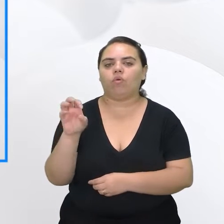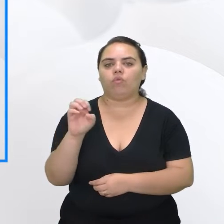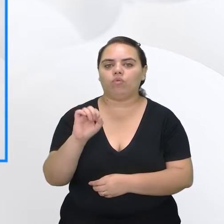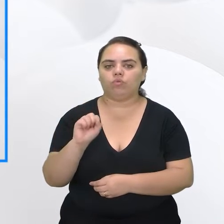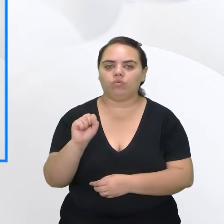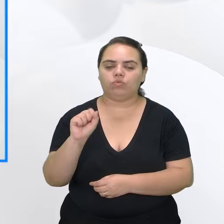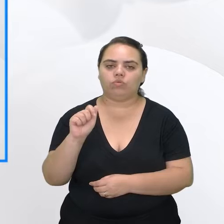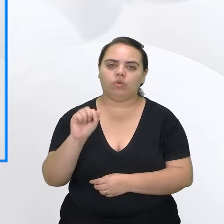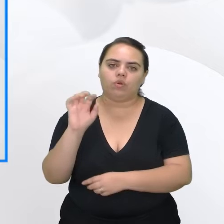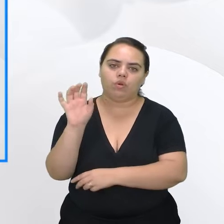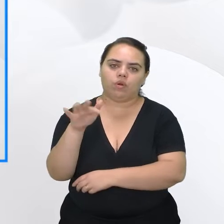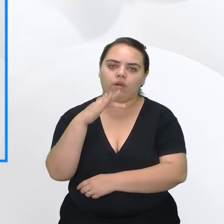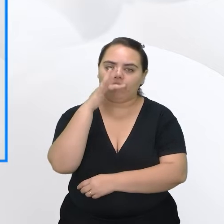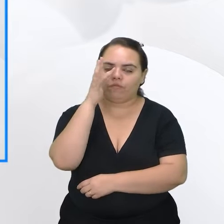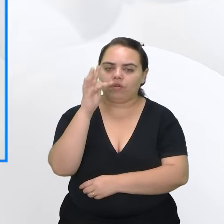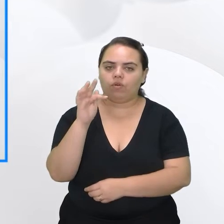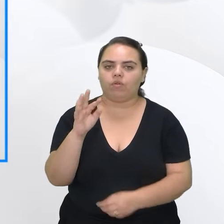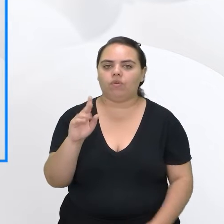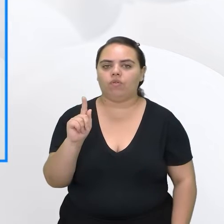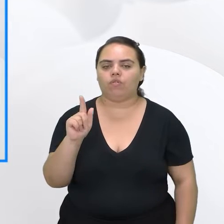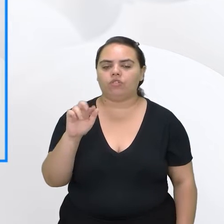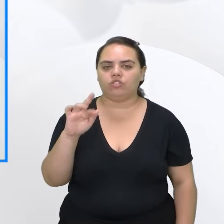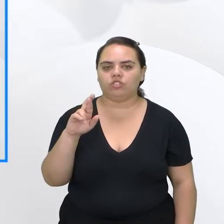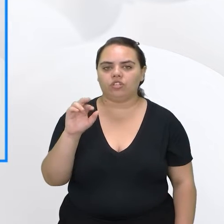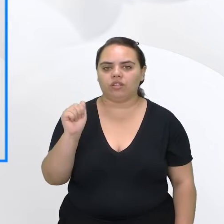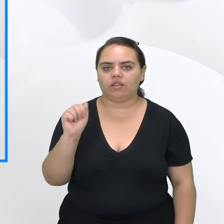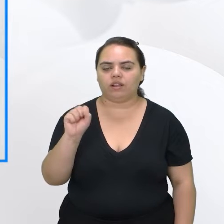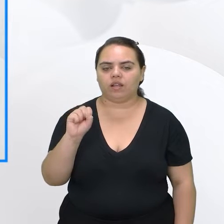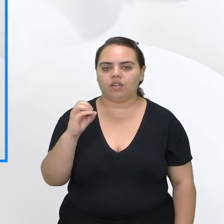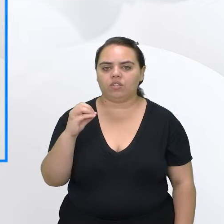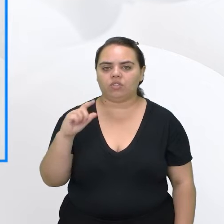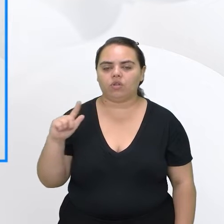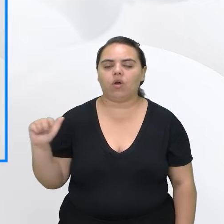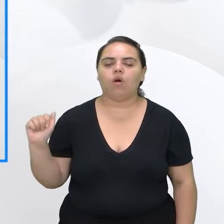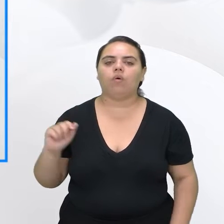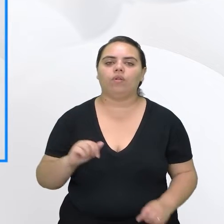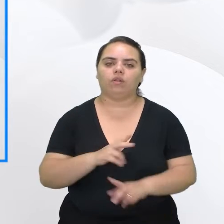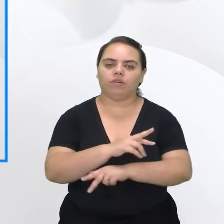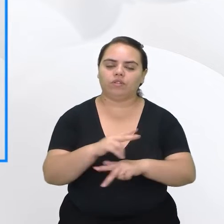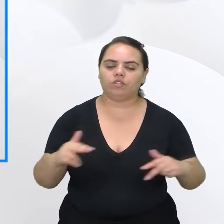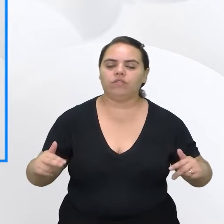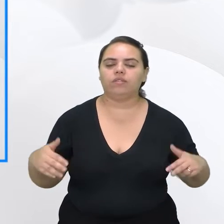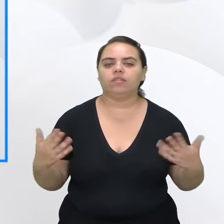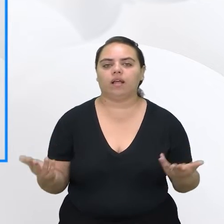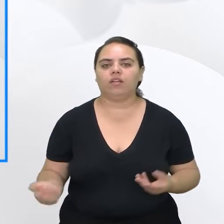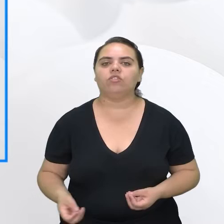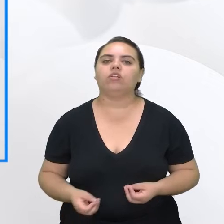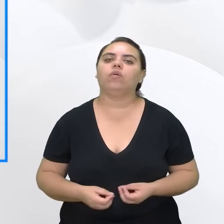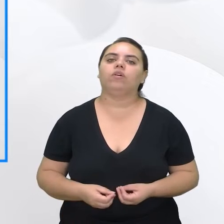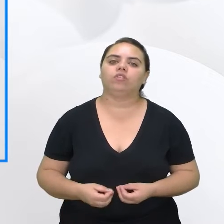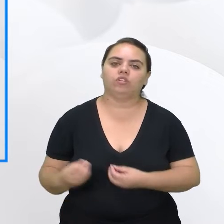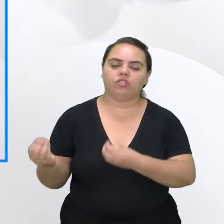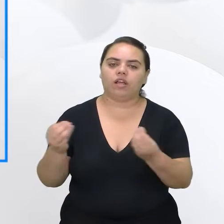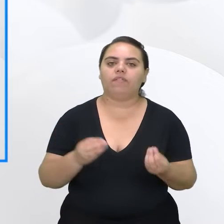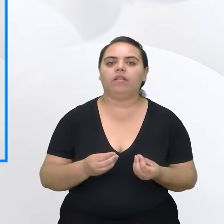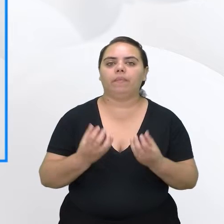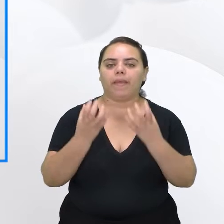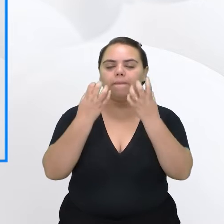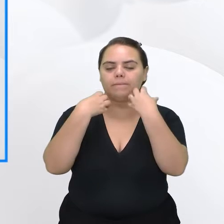a gente já também aproveita e inicia uma proposta de trazer mais diversidade. Então, eventualmente, a gente leva um pouco de semente de